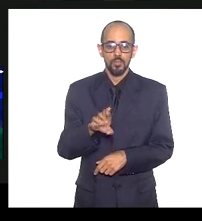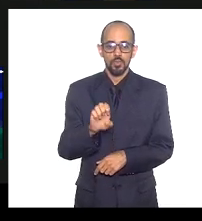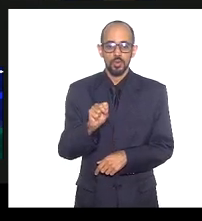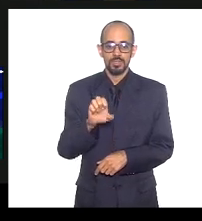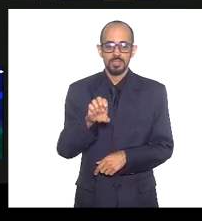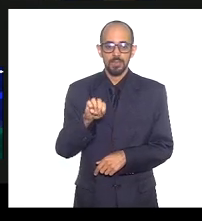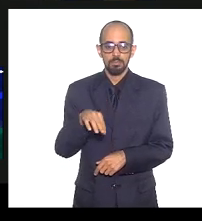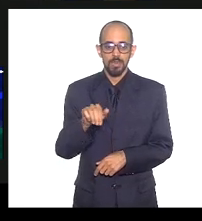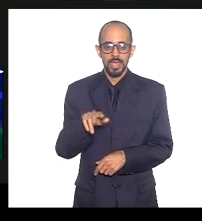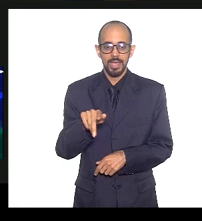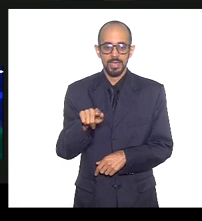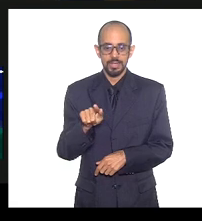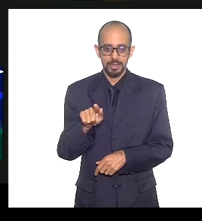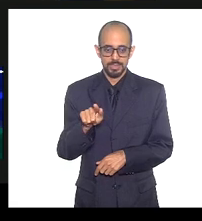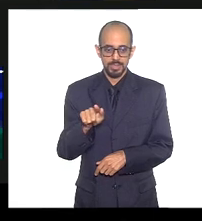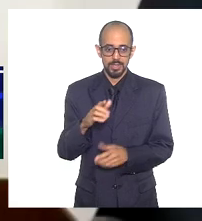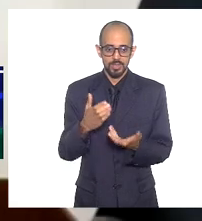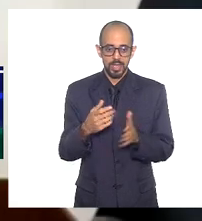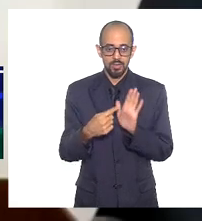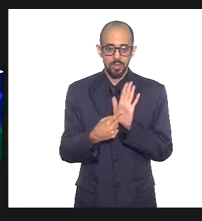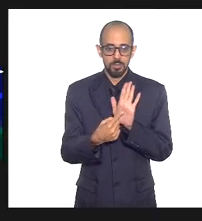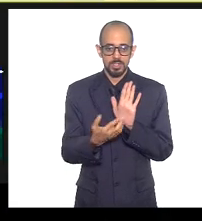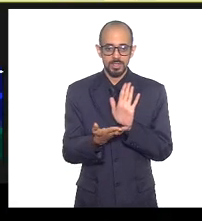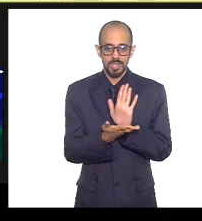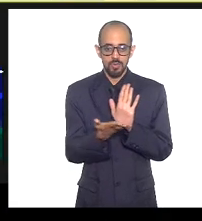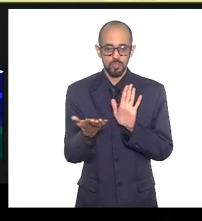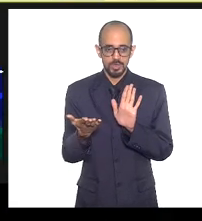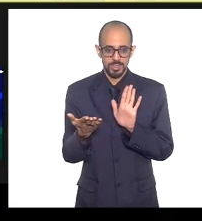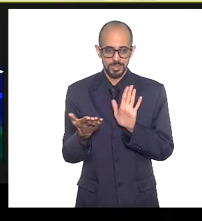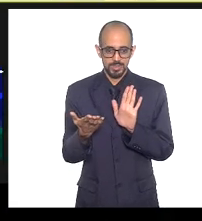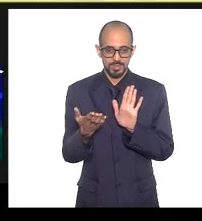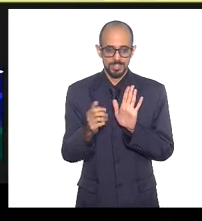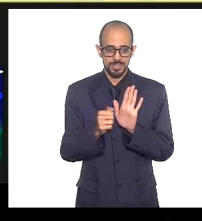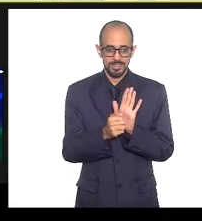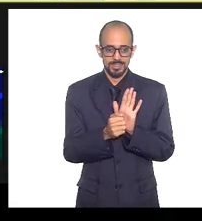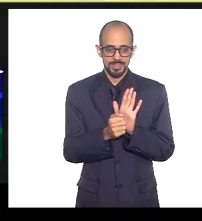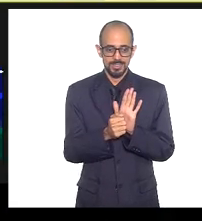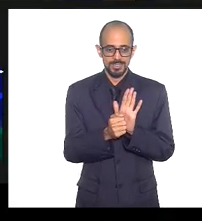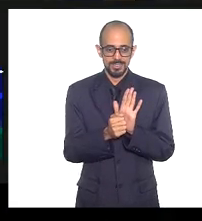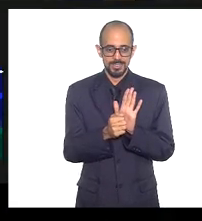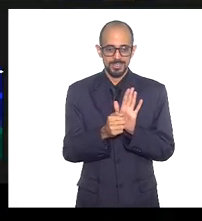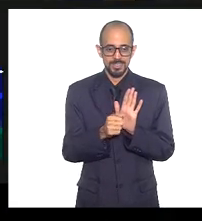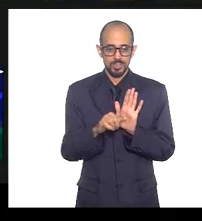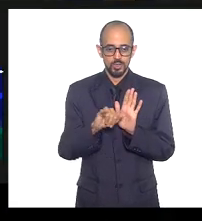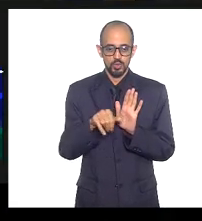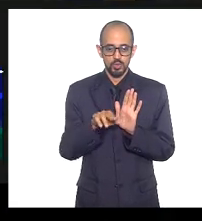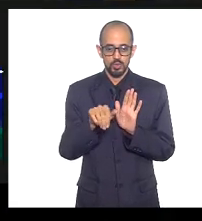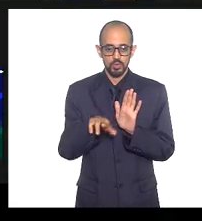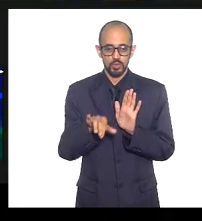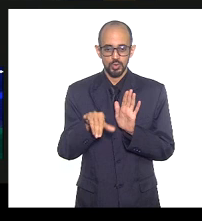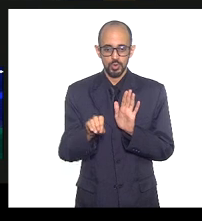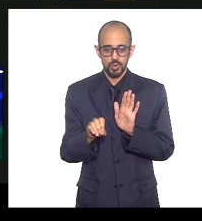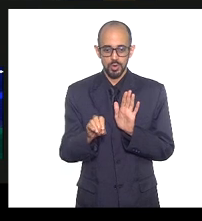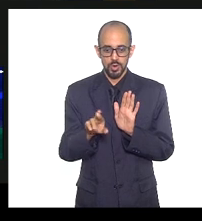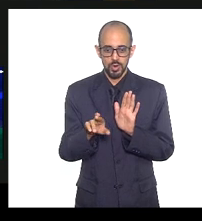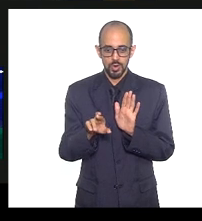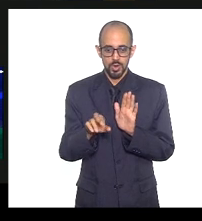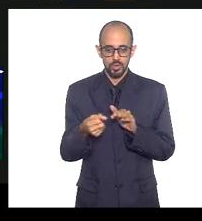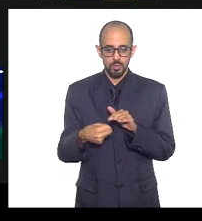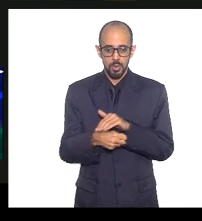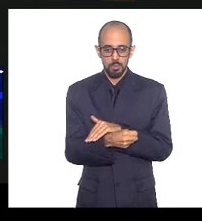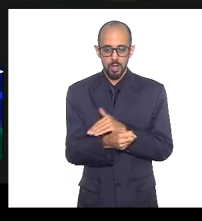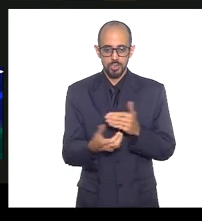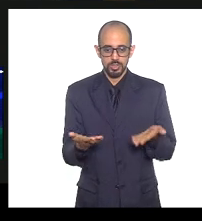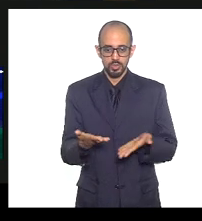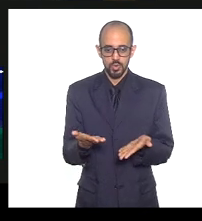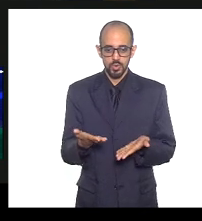Queria apresentar a vocês. Boa tarde, presidente. Dalmir Júnior, como o próximo dia de hoje. Boa André